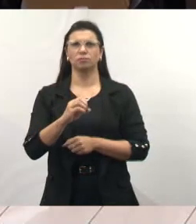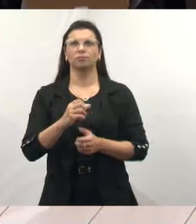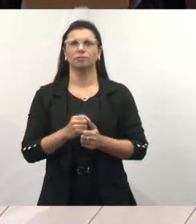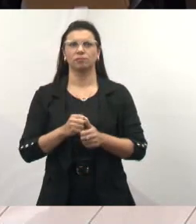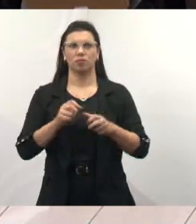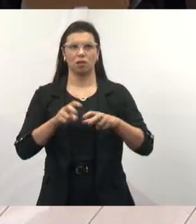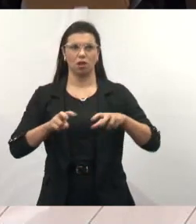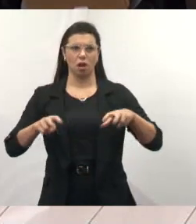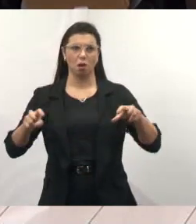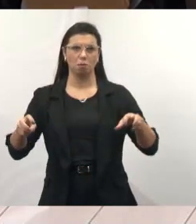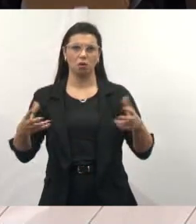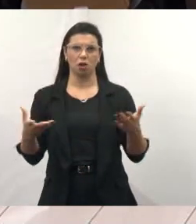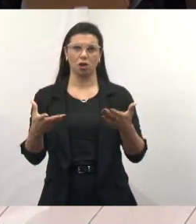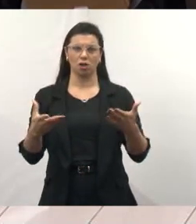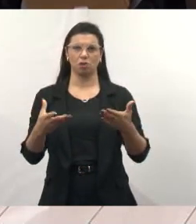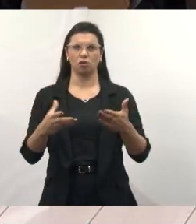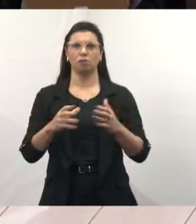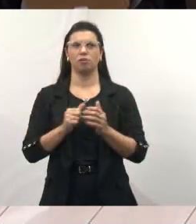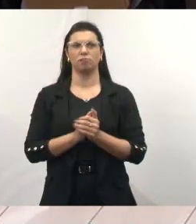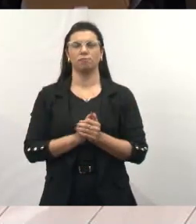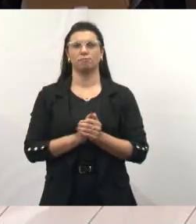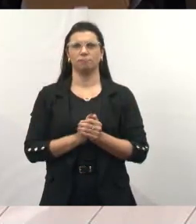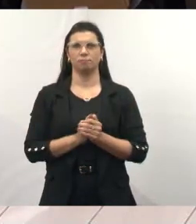à sua disposição.